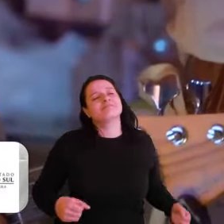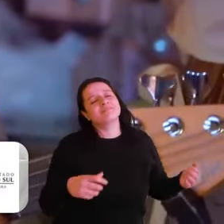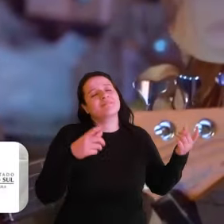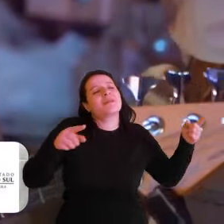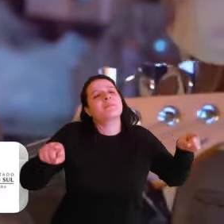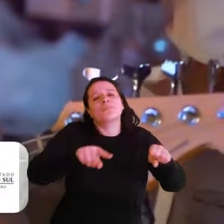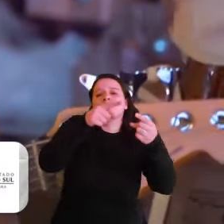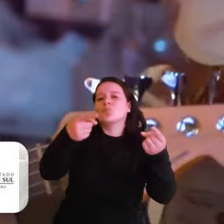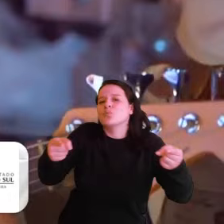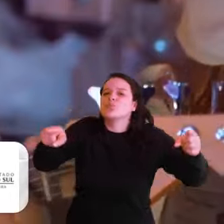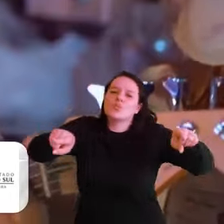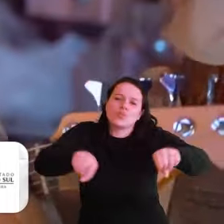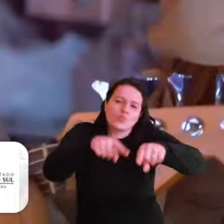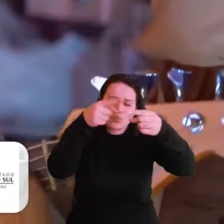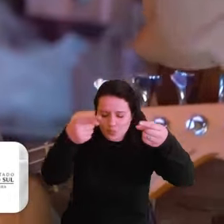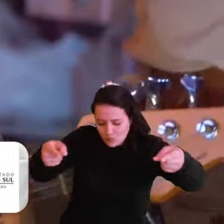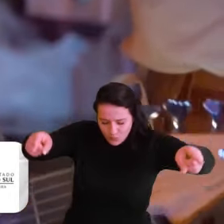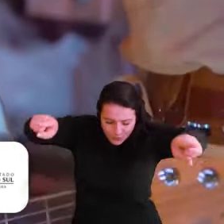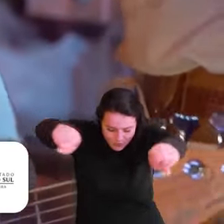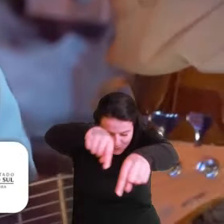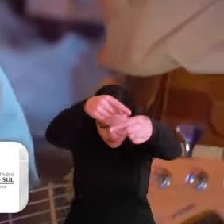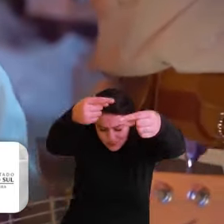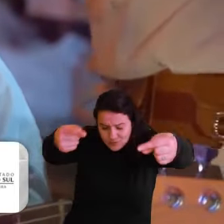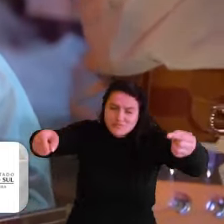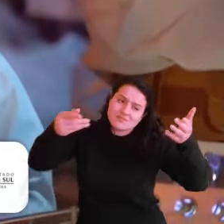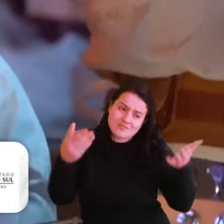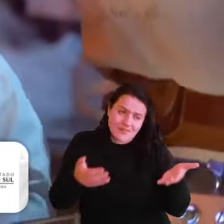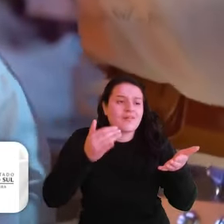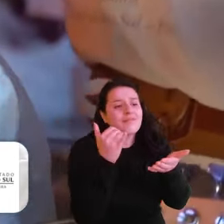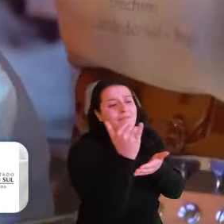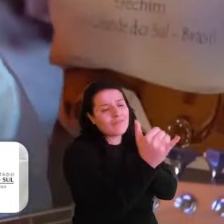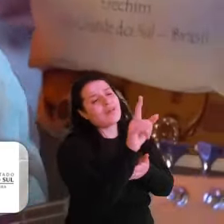Vaneninha, diz pra ela que eu sou dela.